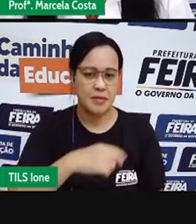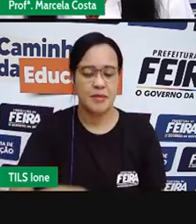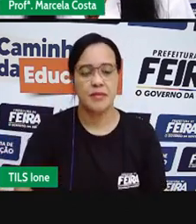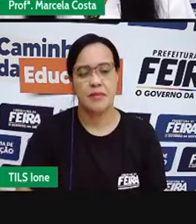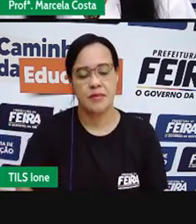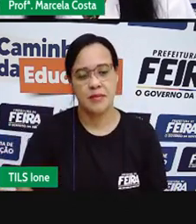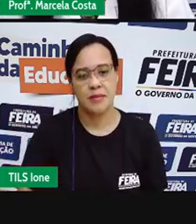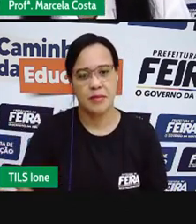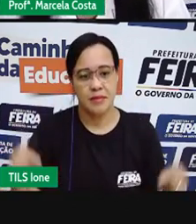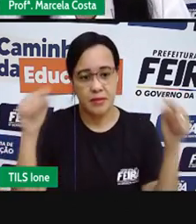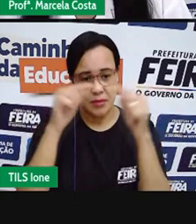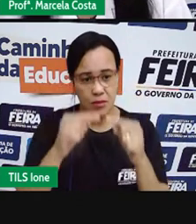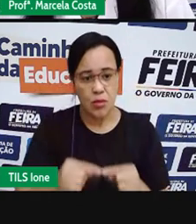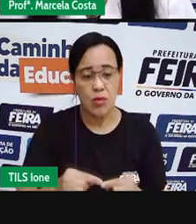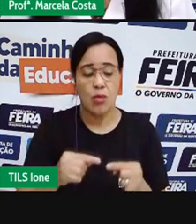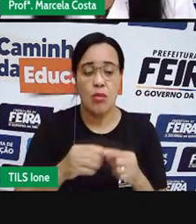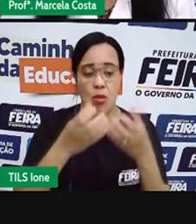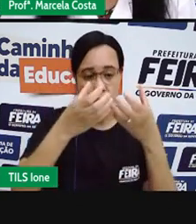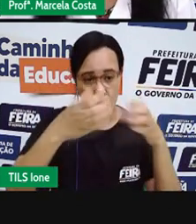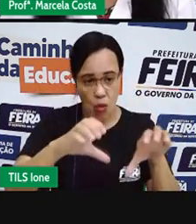relacionados com ovos.